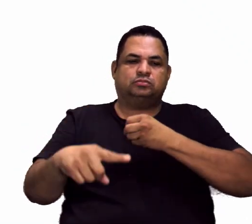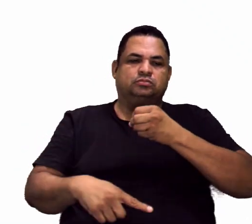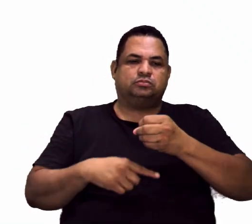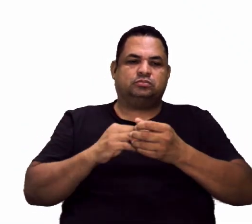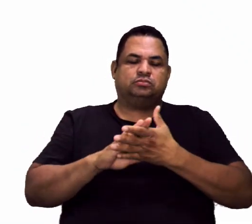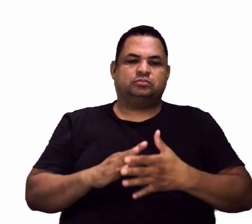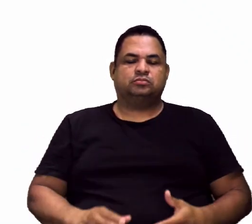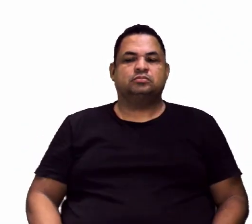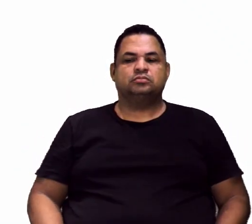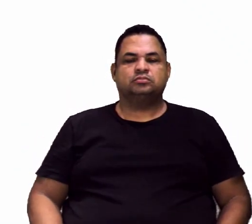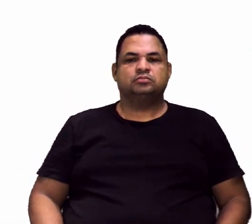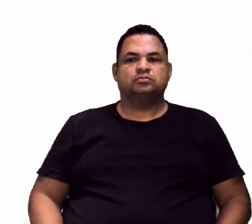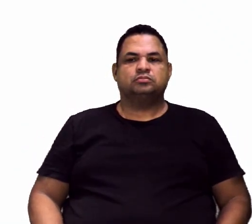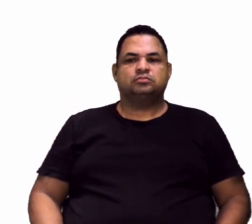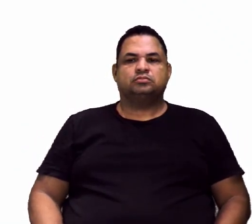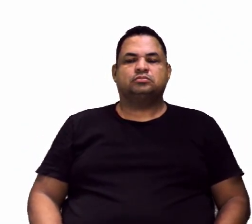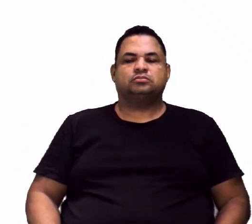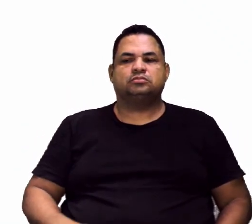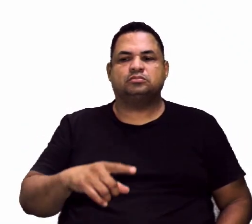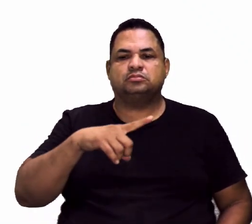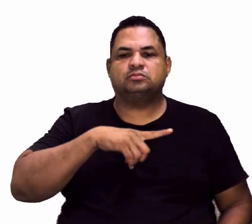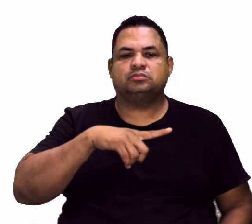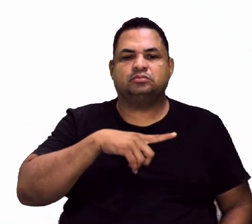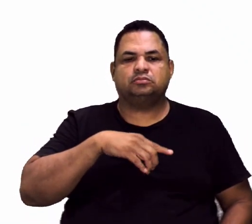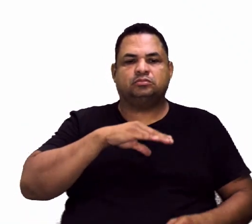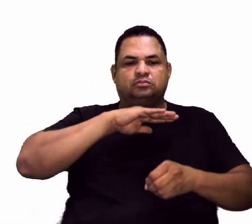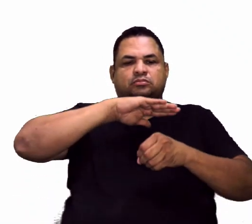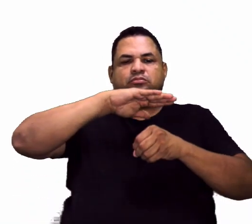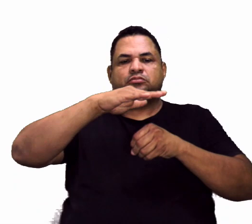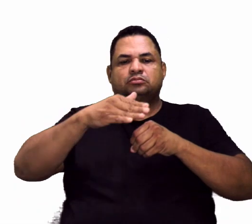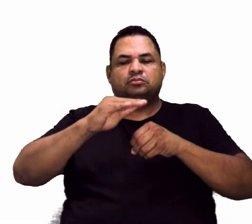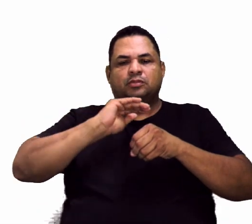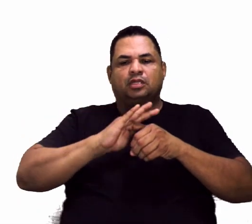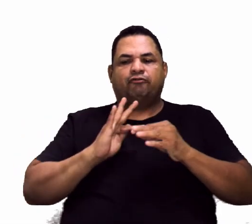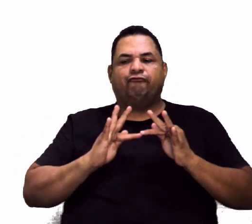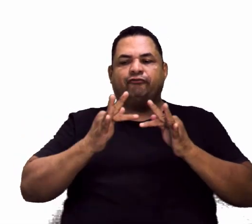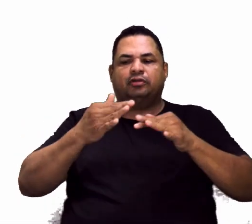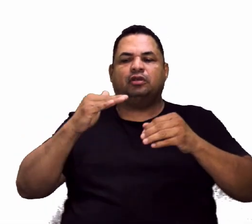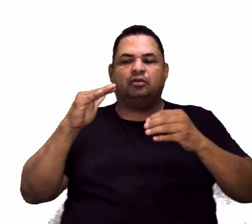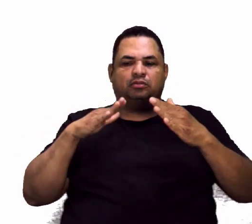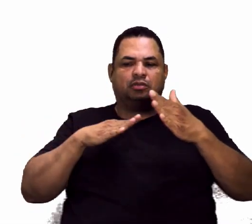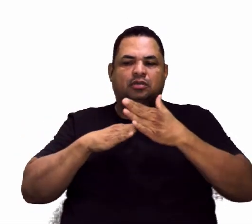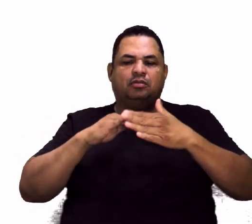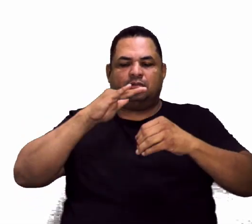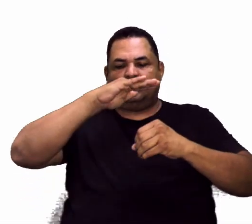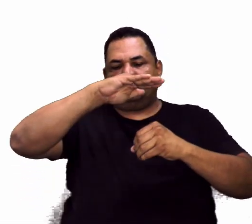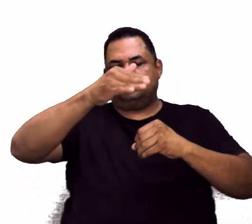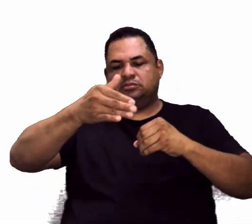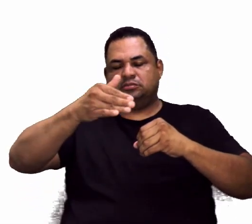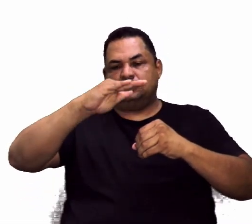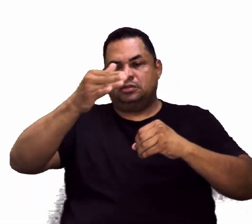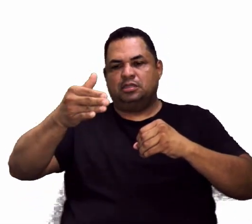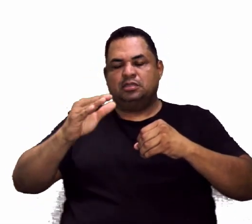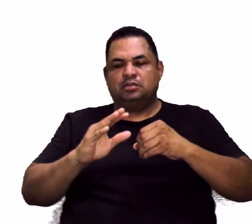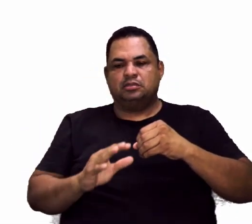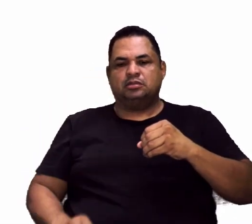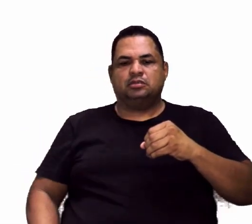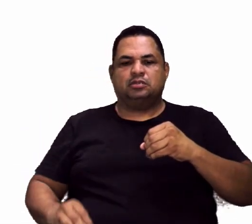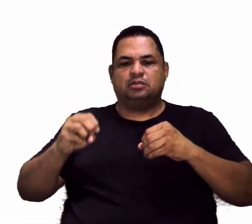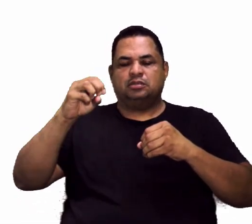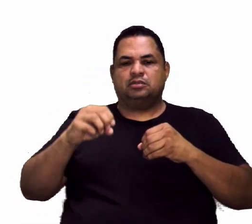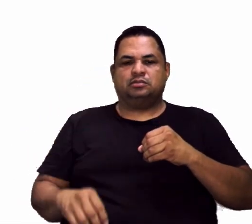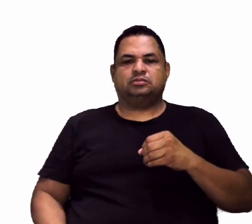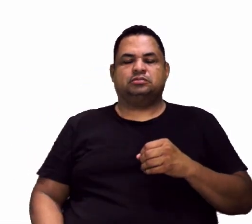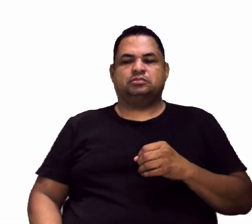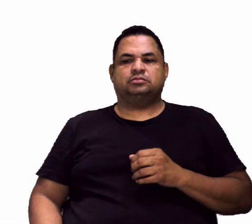no estado fundamental, quer dizer, aquele que estiver na camada, na última camada, porque os níveis são camadas, né?